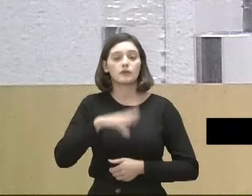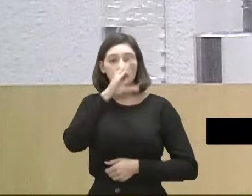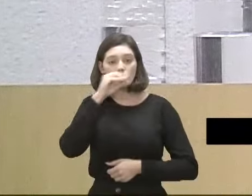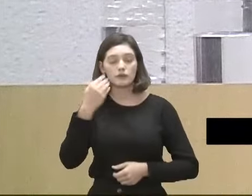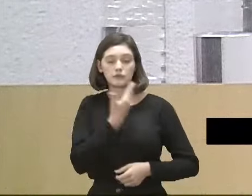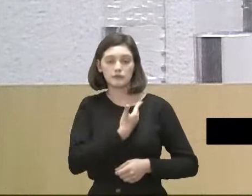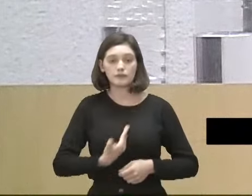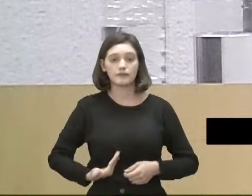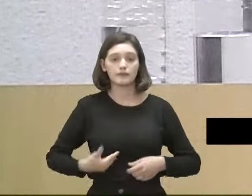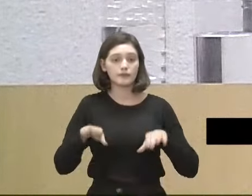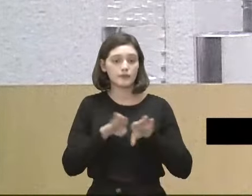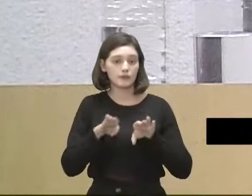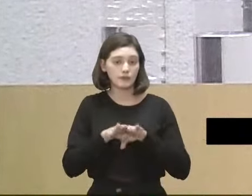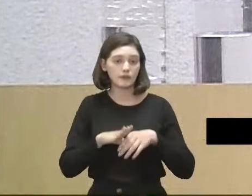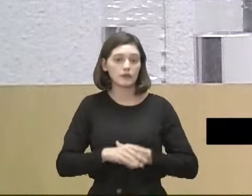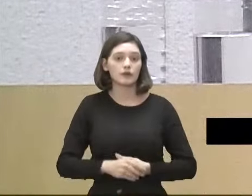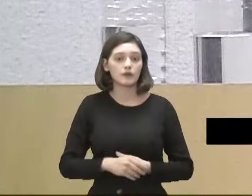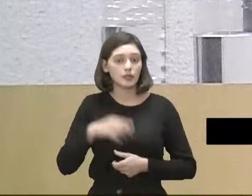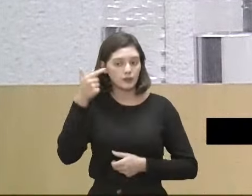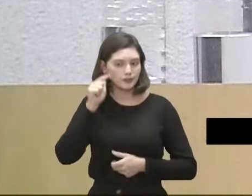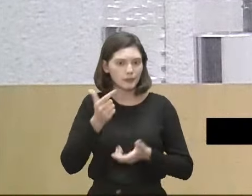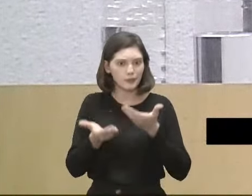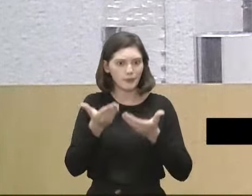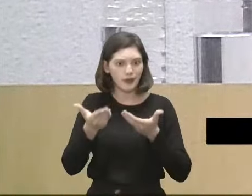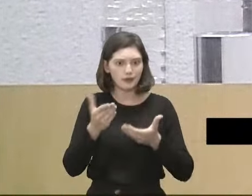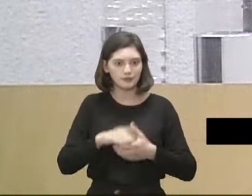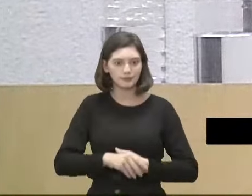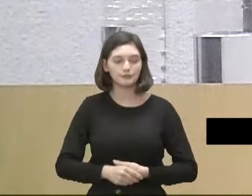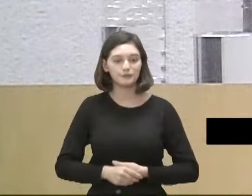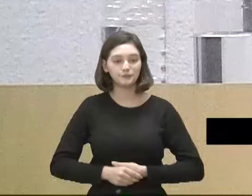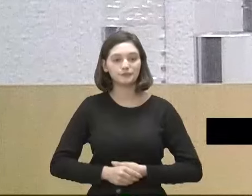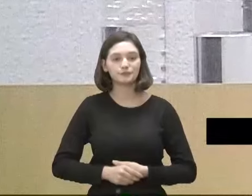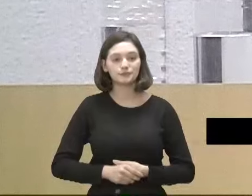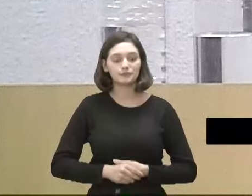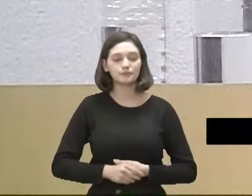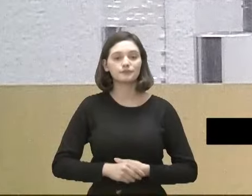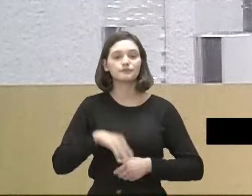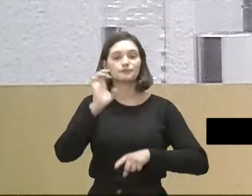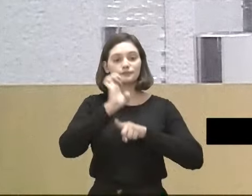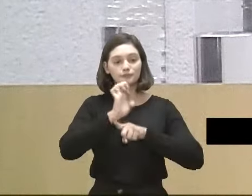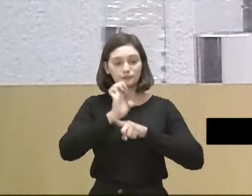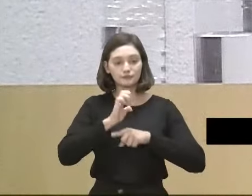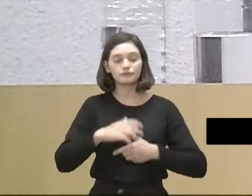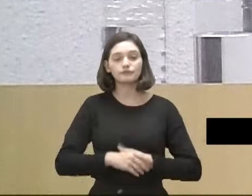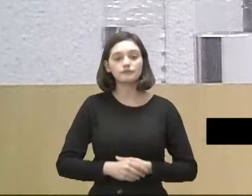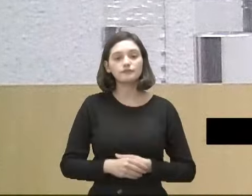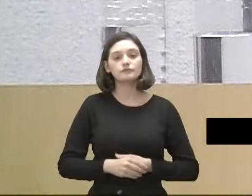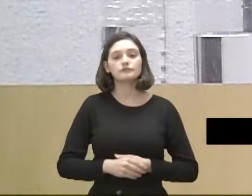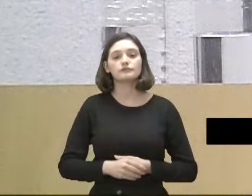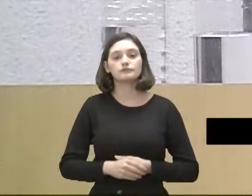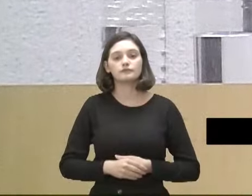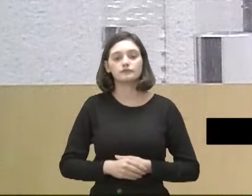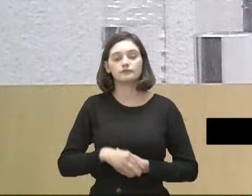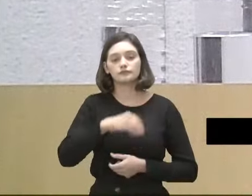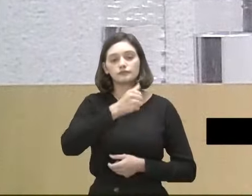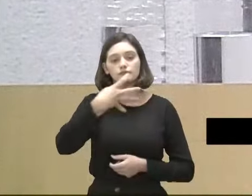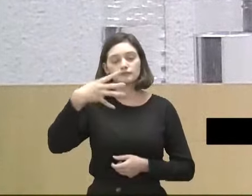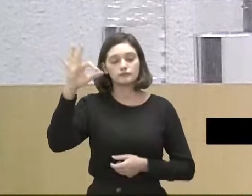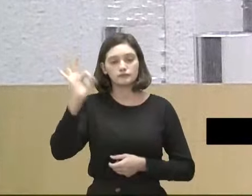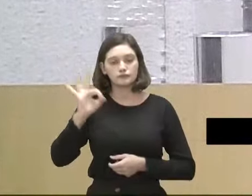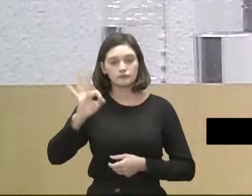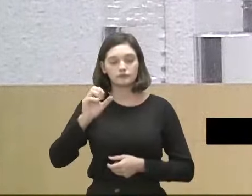também não dá para se comparar isso. E o Estado, né, que caiu a questão dos 14%